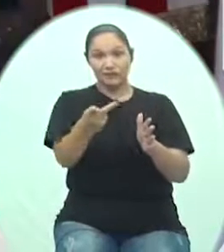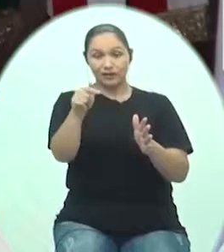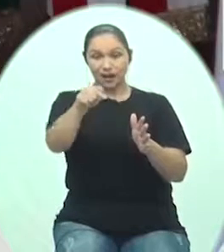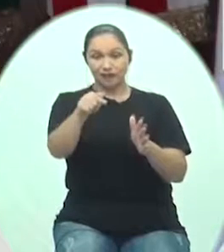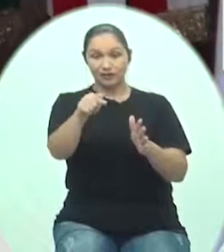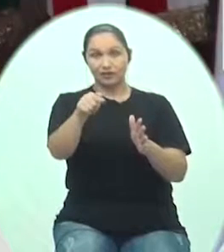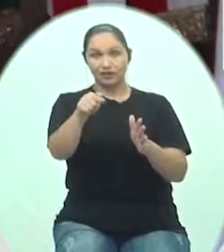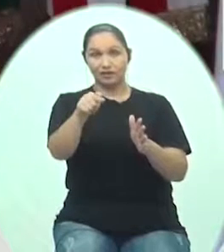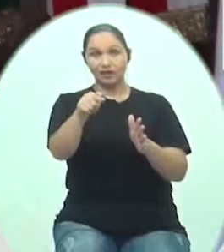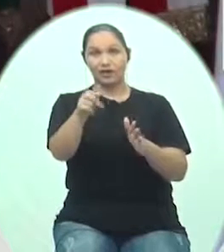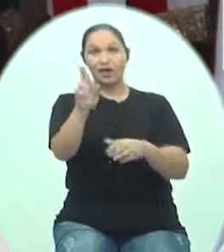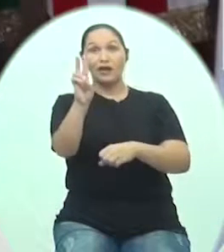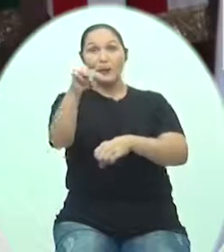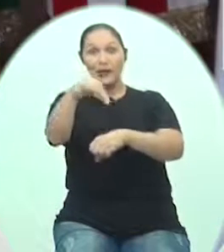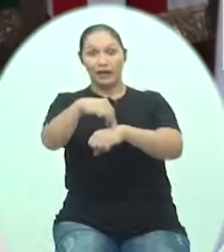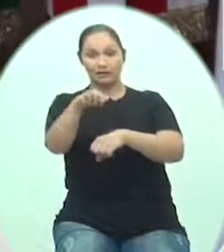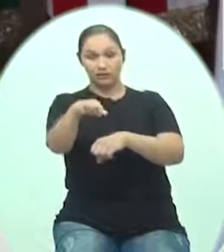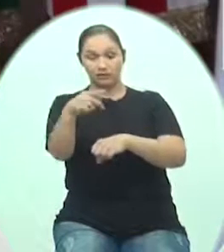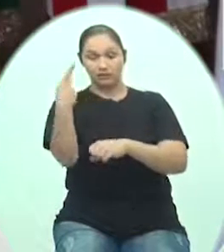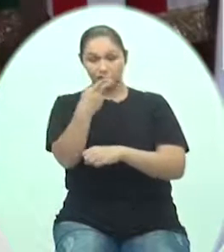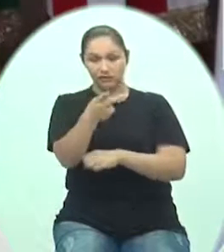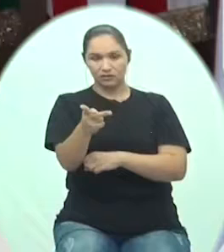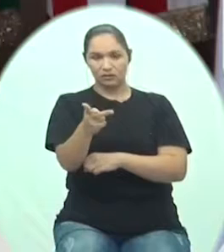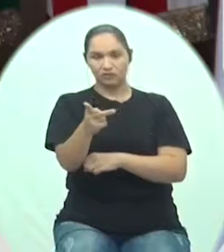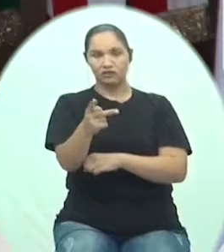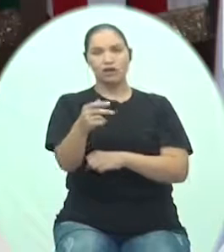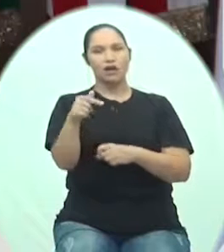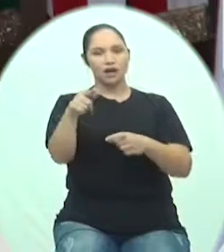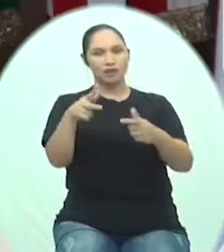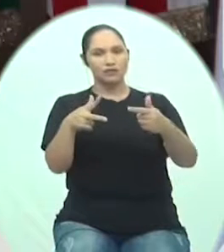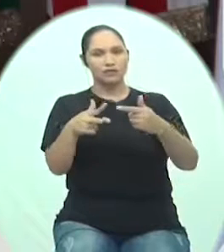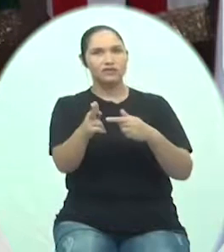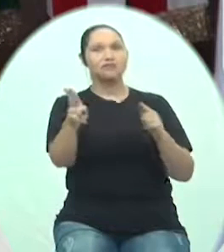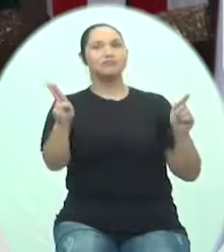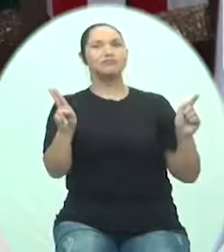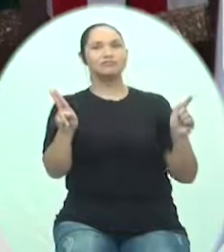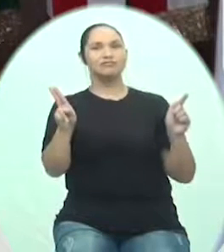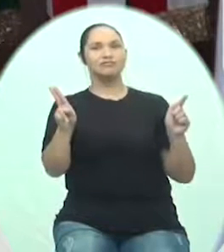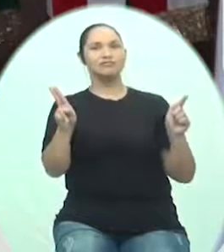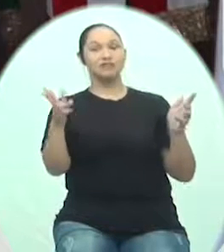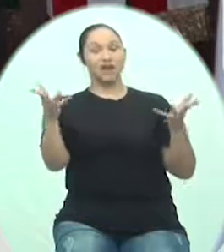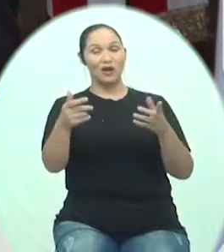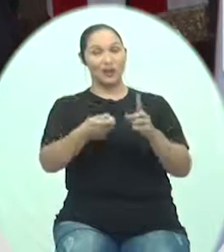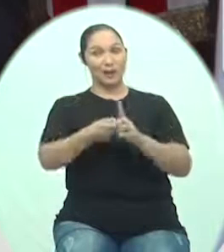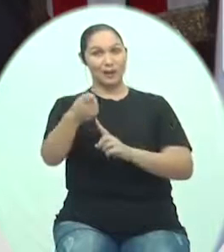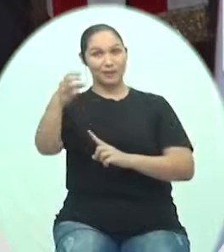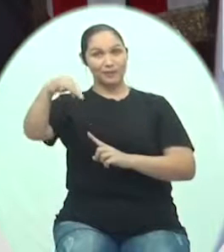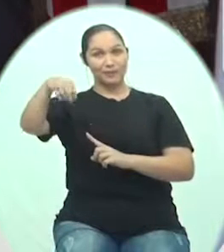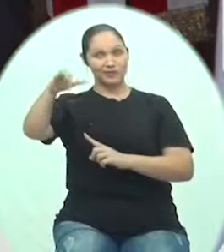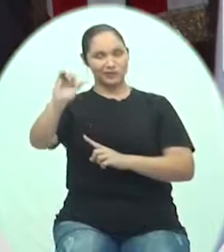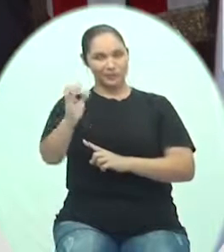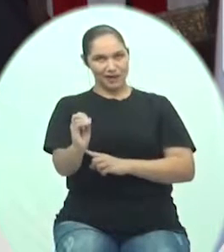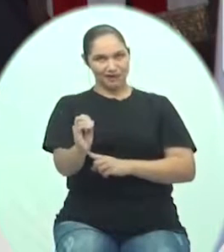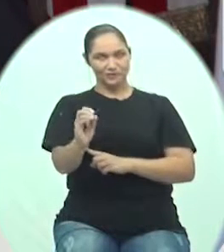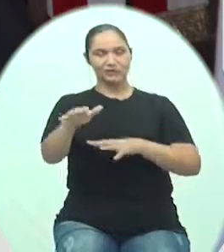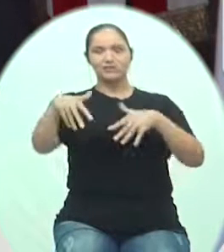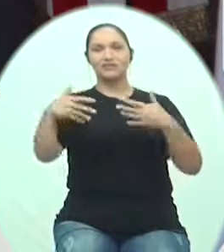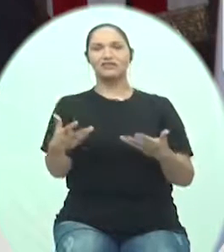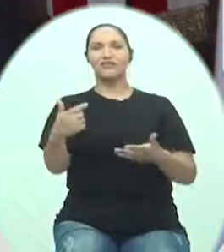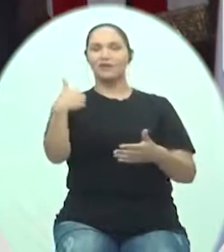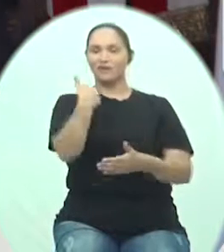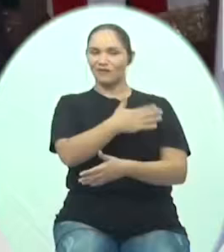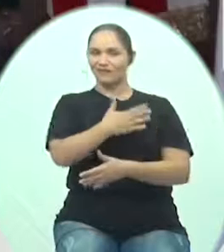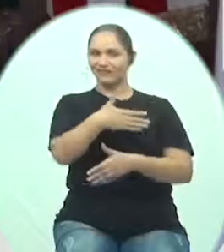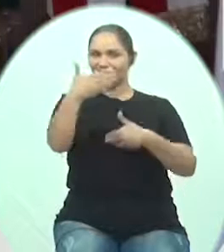no mês de março e eu não posso me furtar aqui de mandar um agradecimento ao deputado federal Ricardo guide que